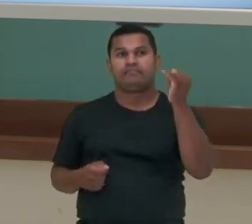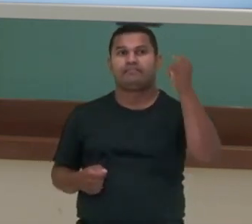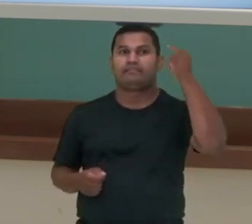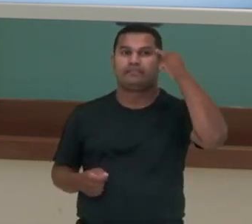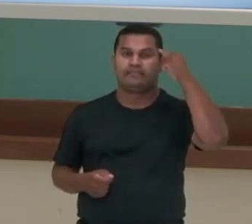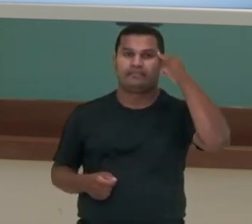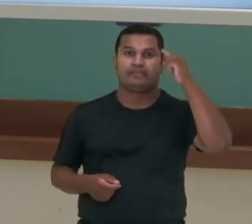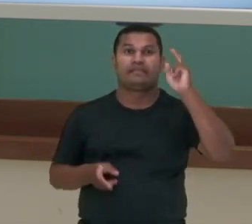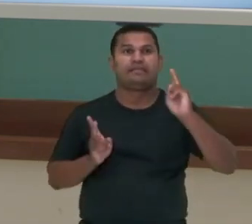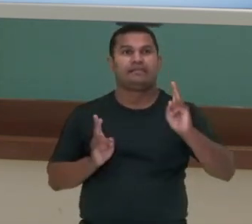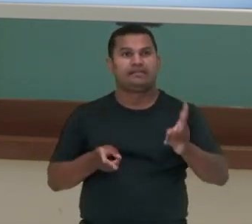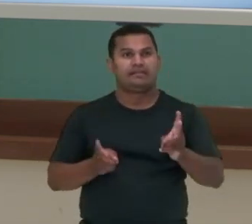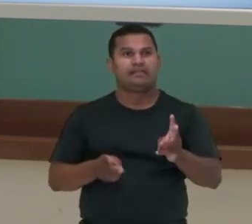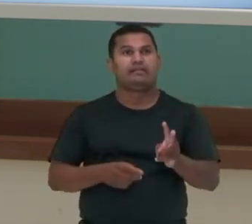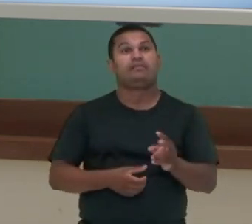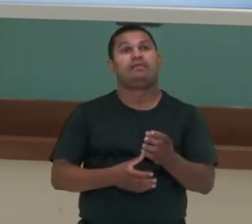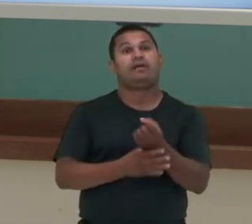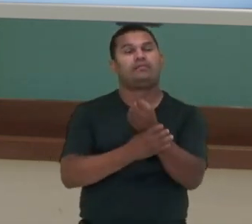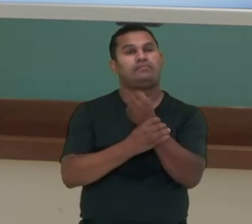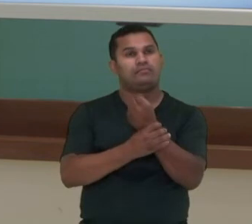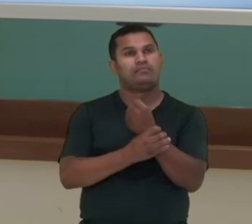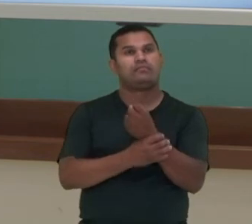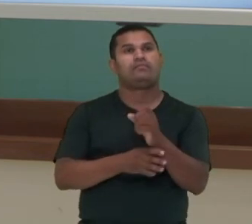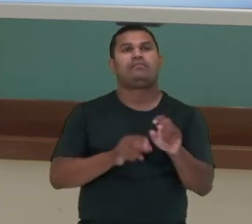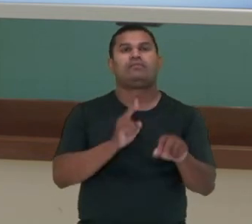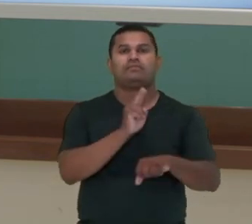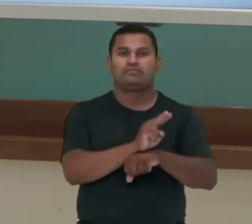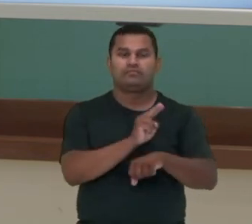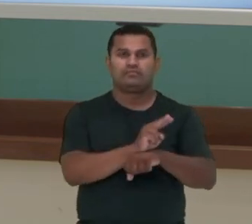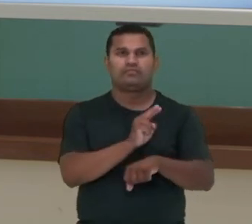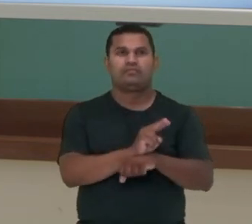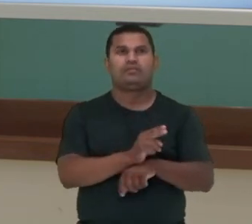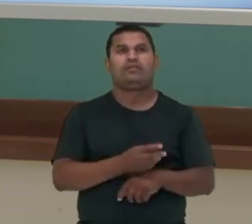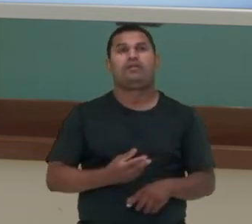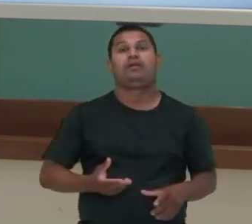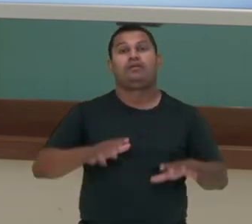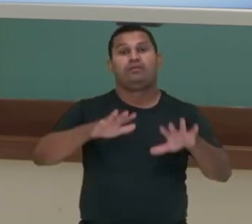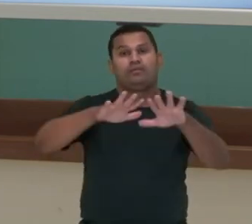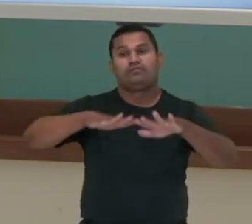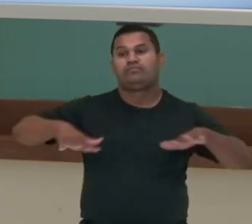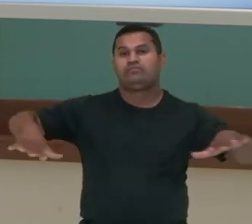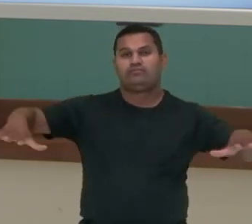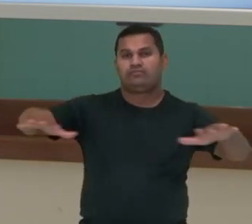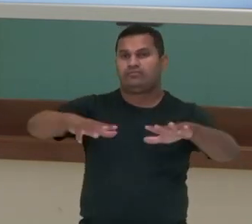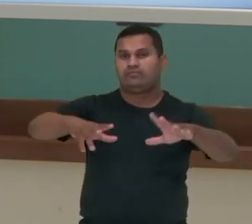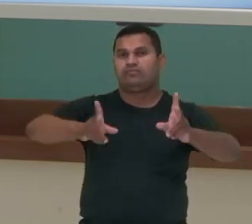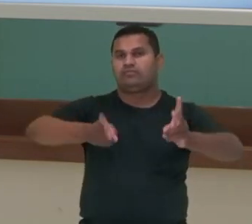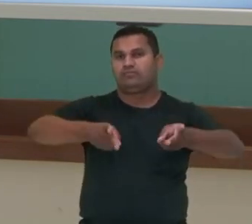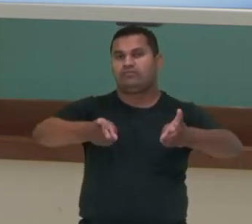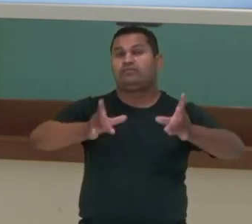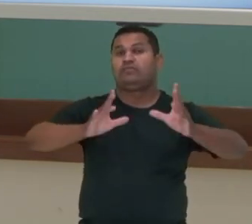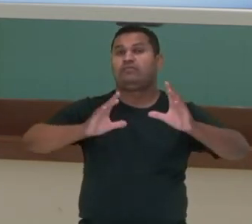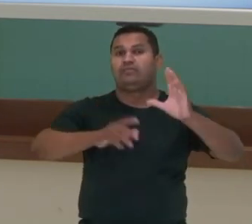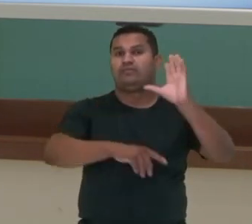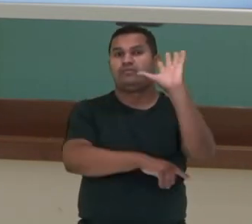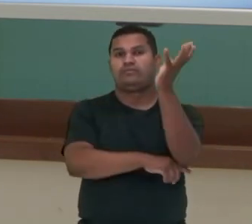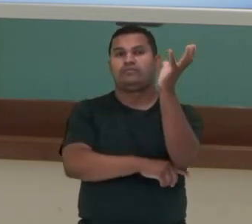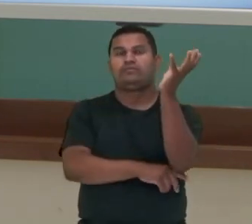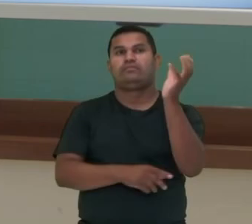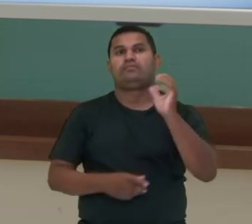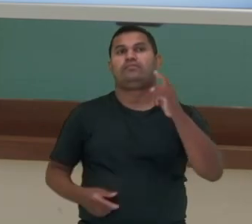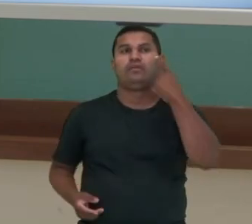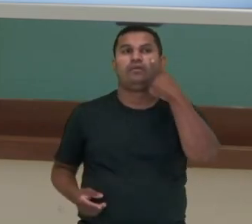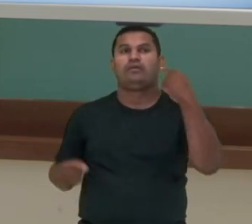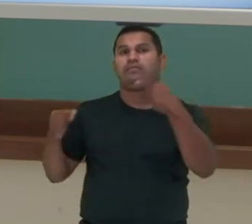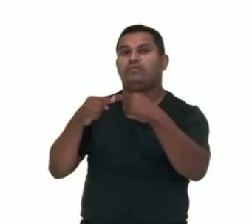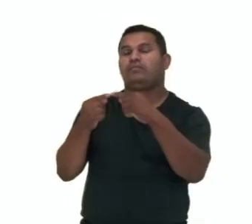ao máximo o meio ambiente. E aí uma atividadezinha também ali para vocês refletirem sobre essa segunda parte do nosso